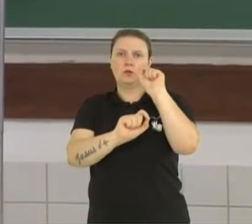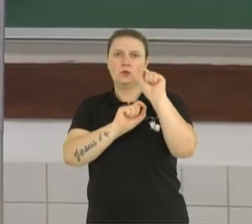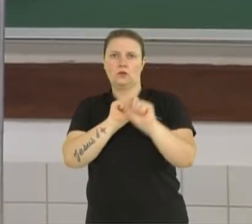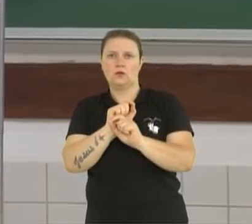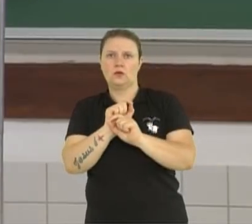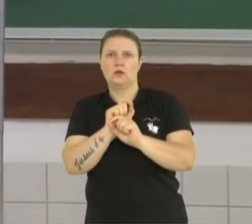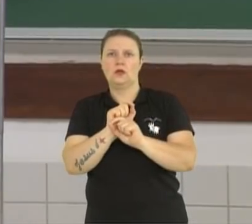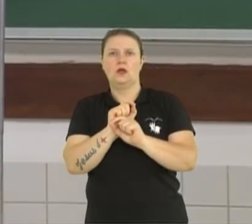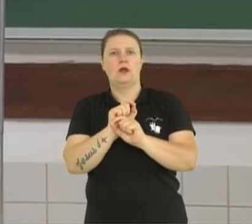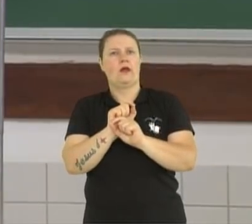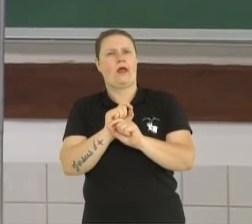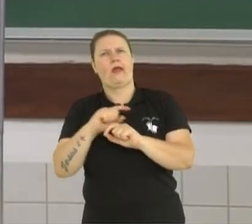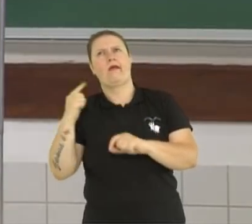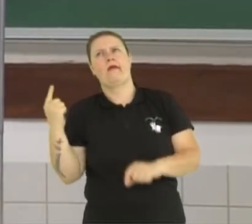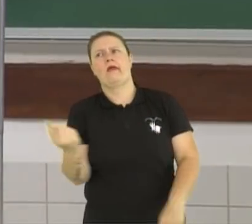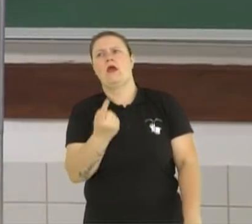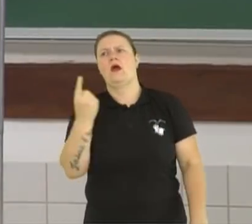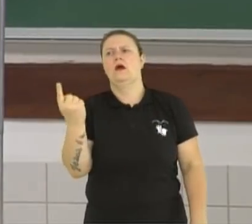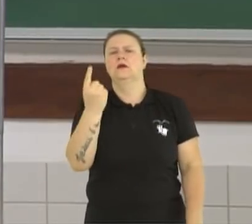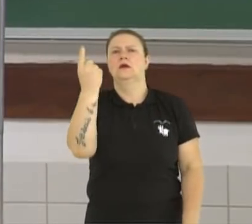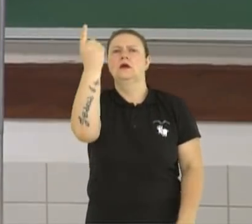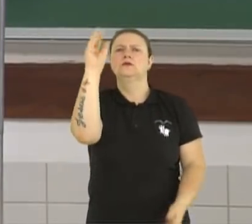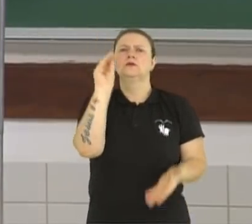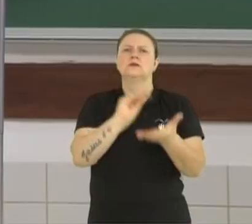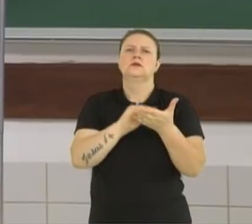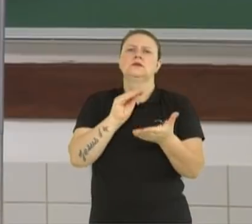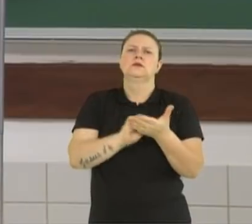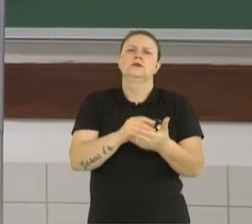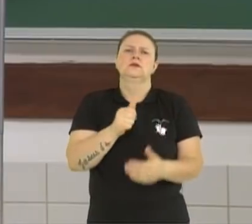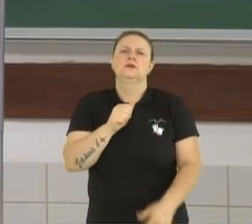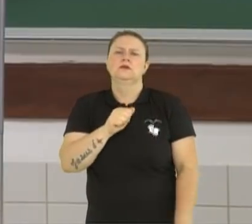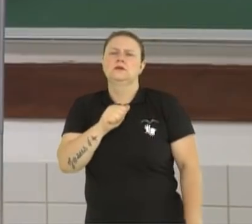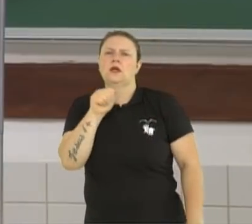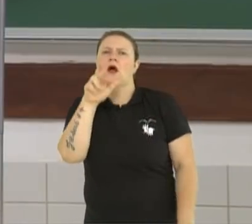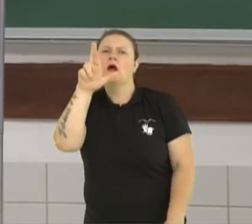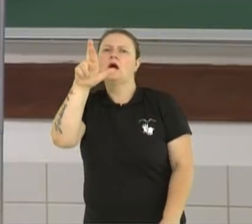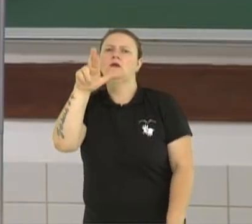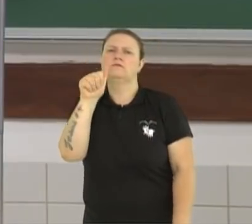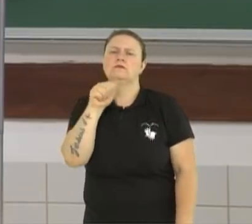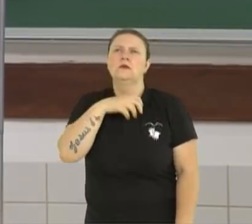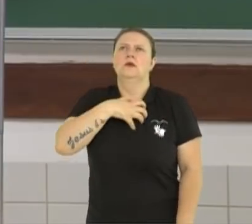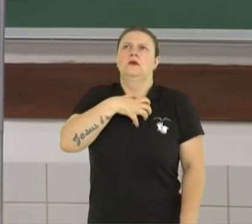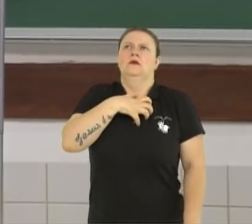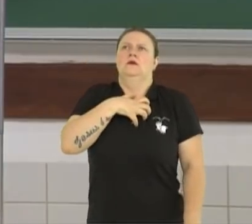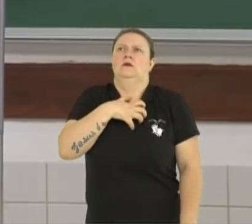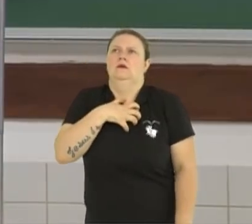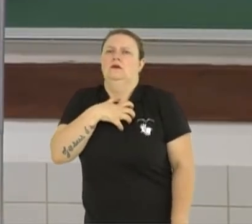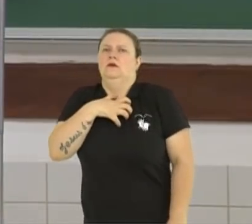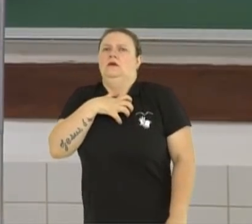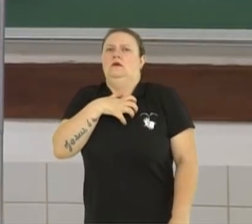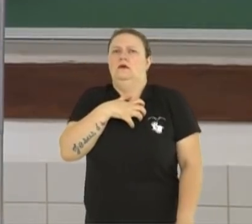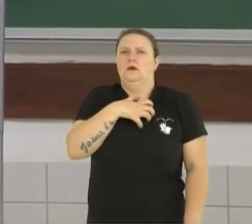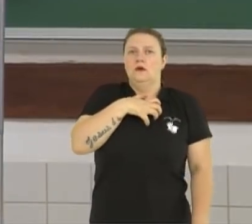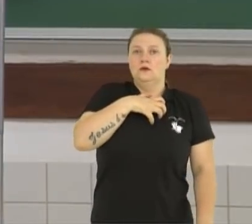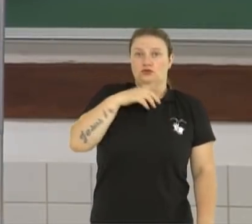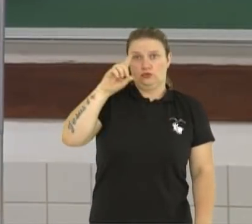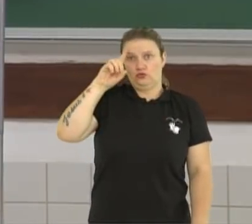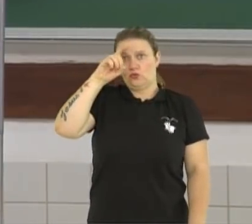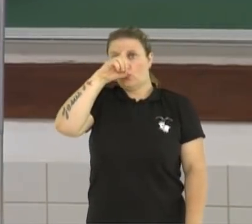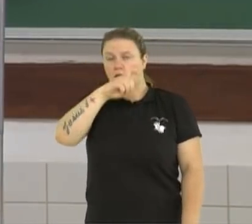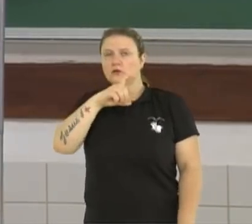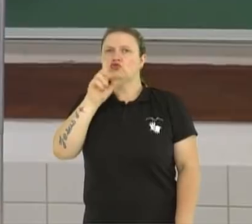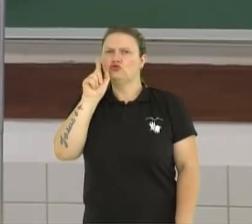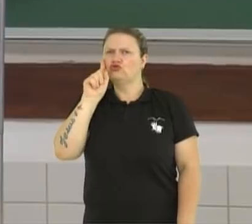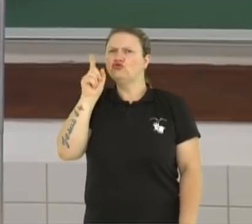muito extremo, frio extremo, falta oxigenação, porque como a gente vai saindo do nível do mar, vai faltando oxigenação. Você já